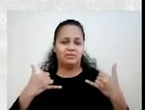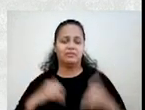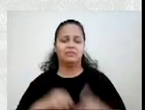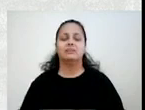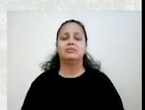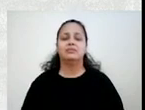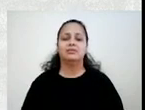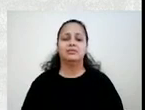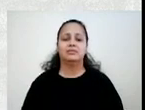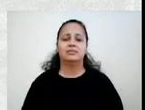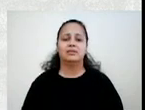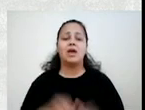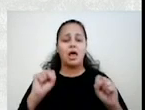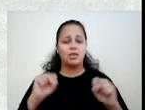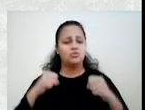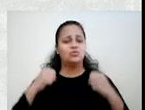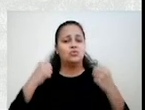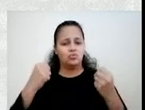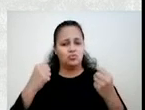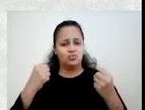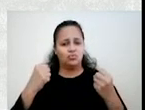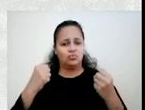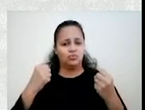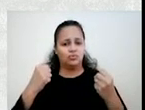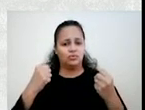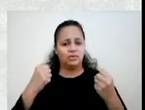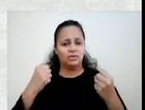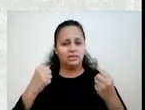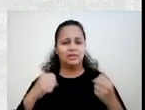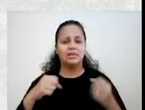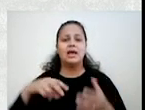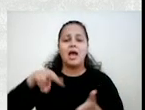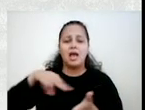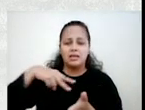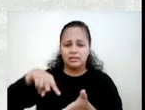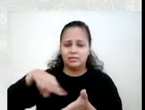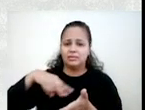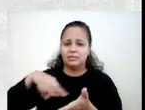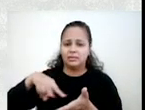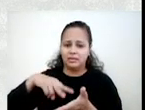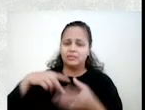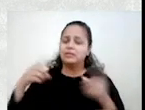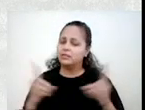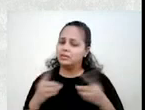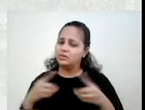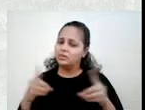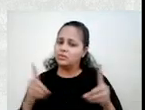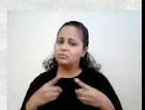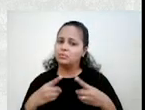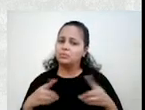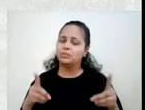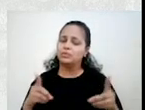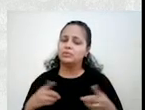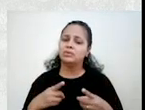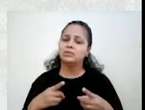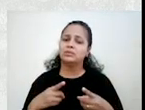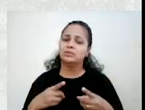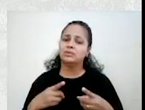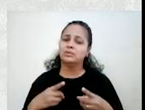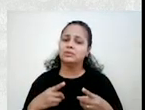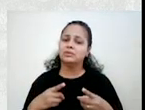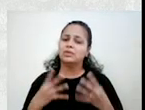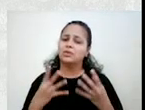o maracatu, né, as suas lutas, como a capoeira, as suas danças, as suas músicas, como o lundu,